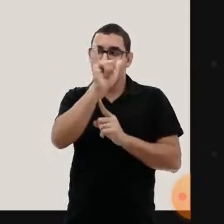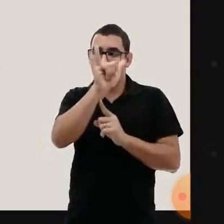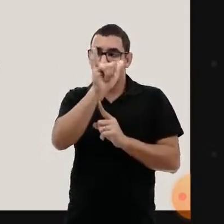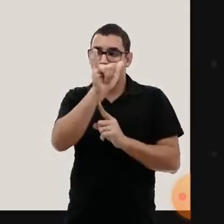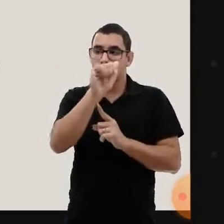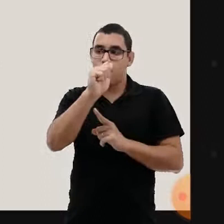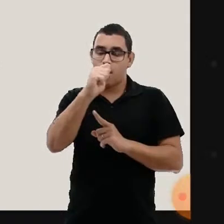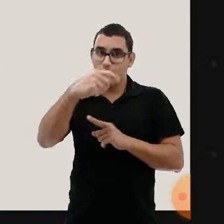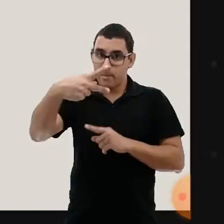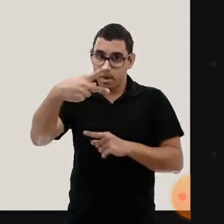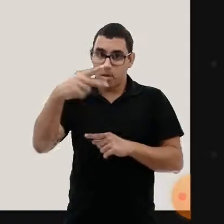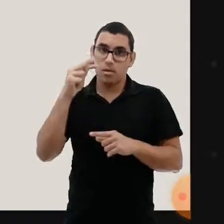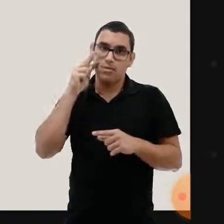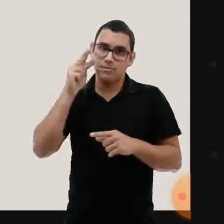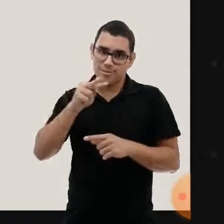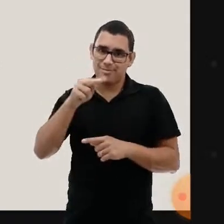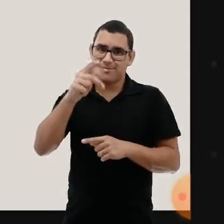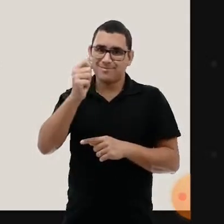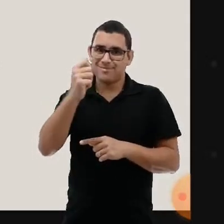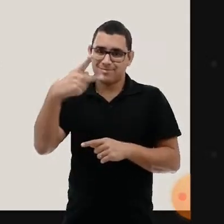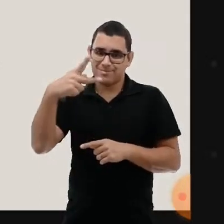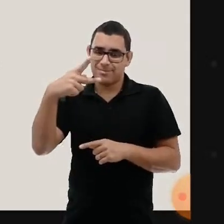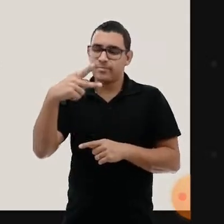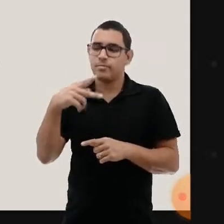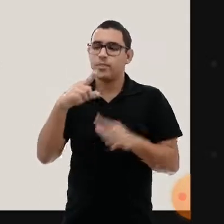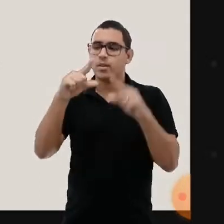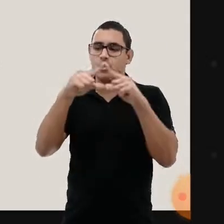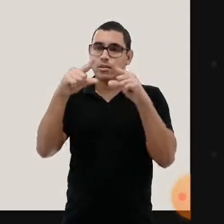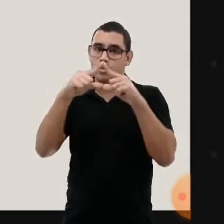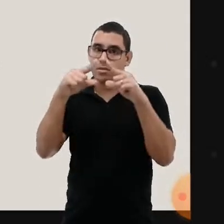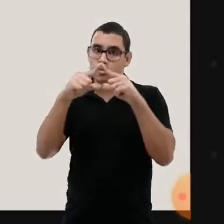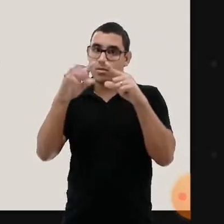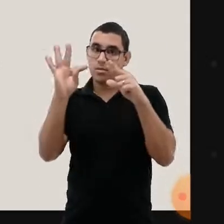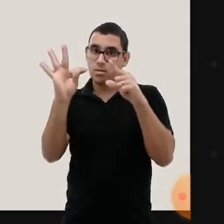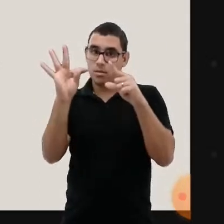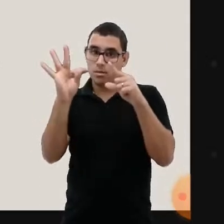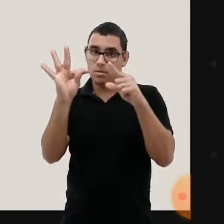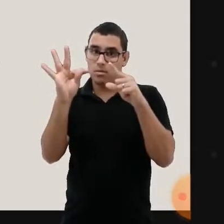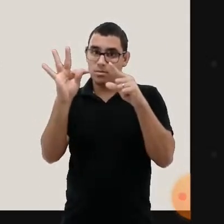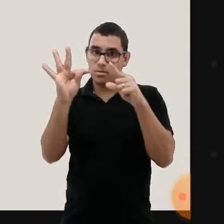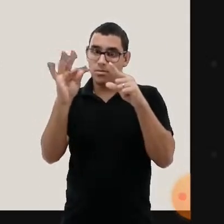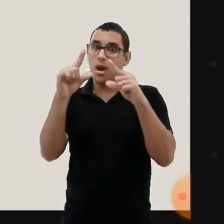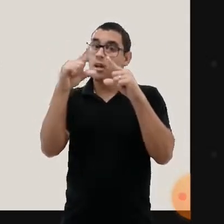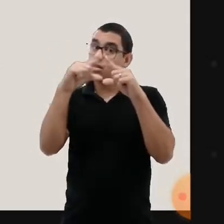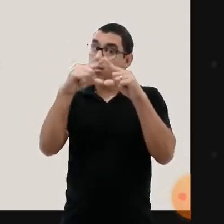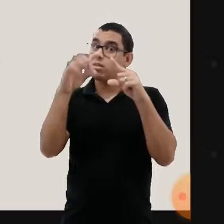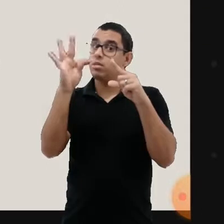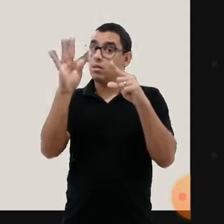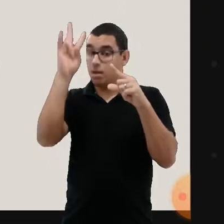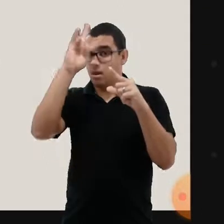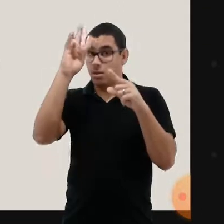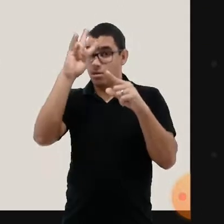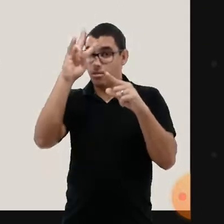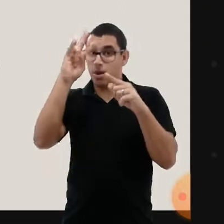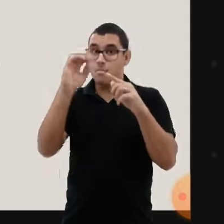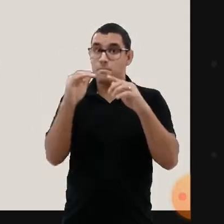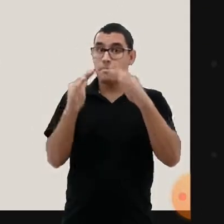multiplicado por coeficiente de dilatação volumétrica aparente, multiplicado por variação de temperatura.